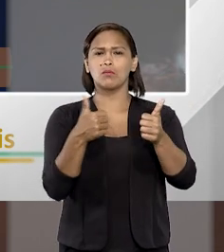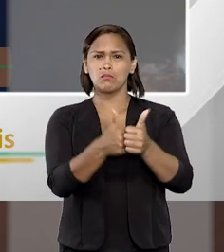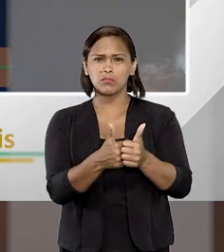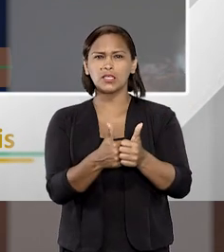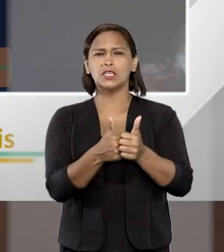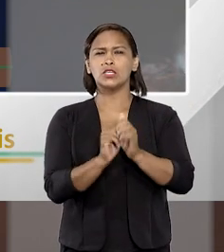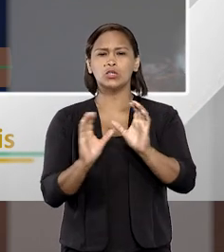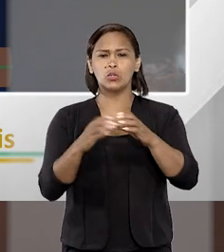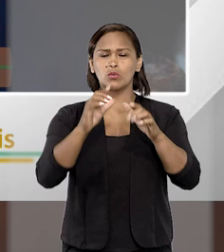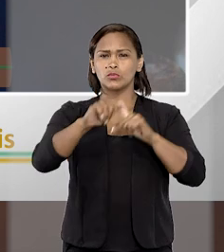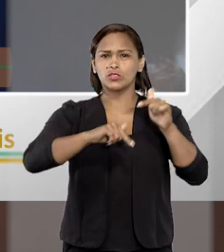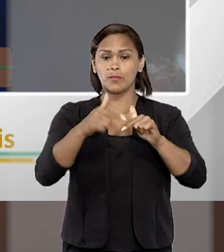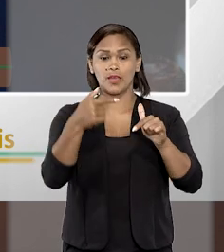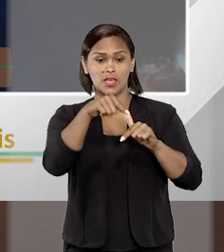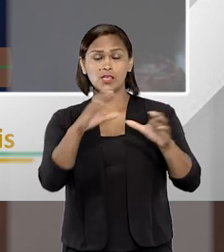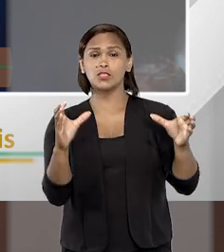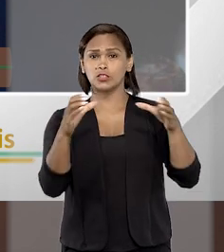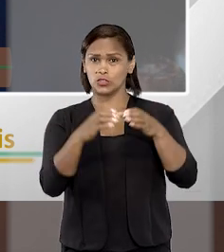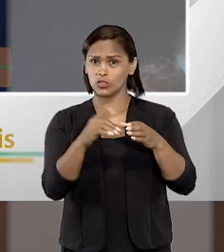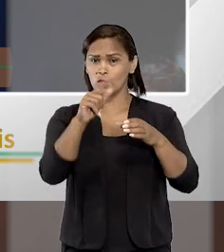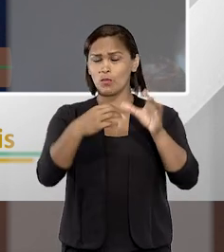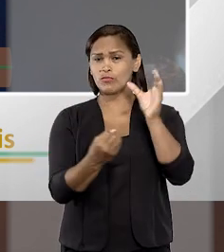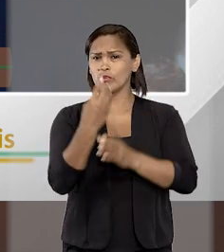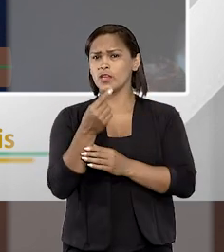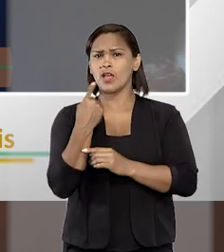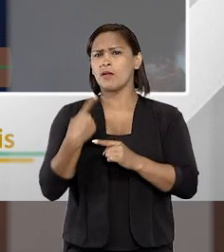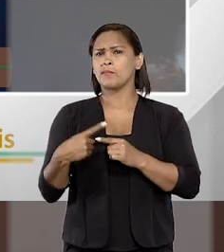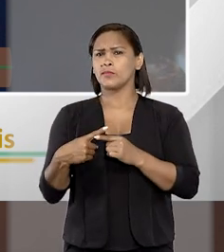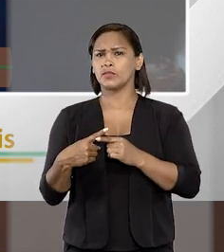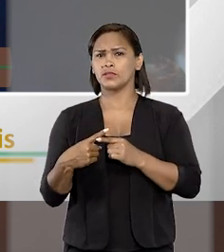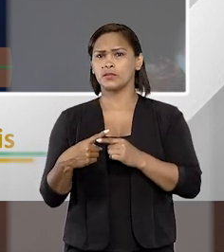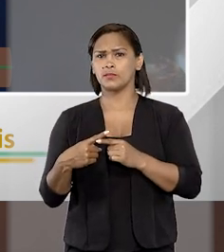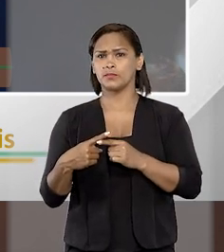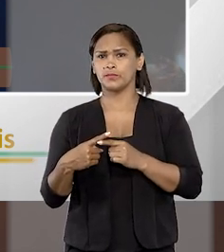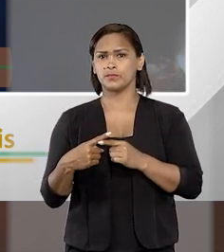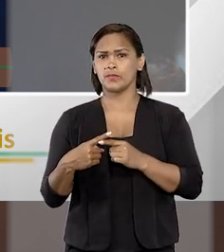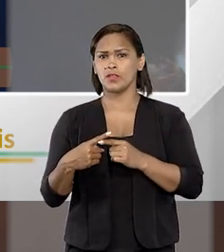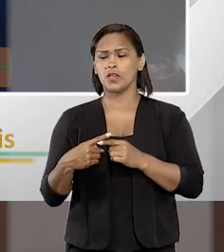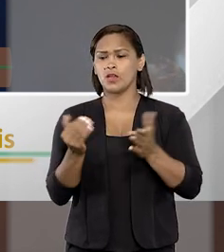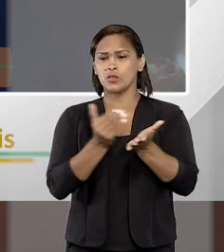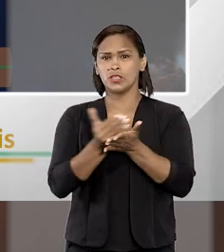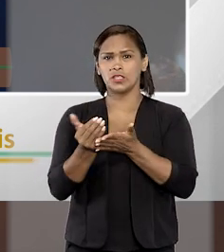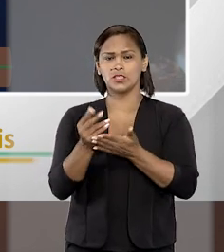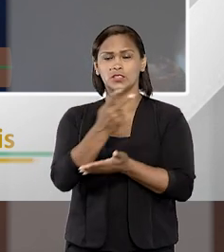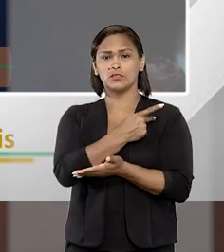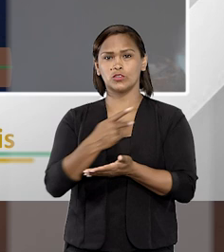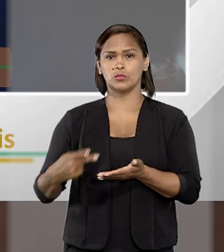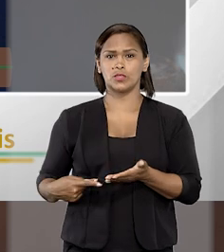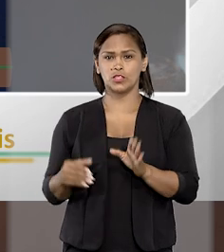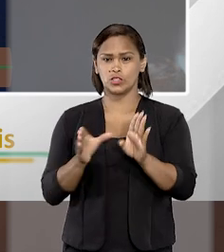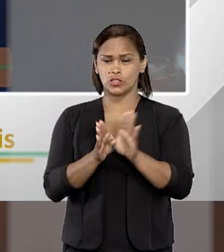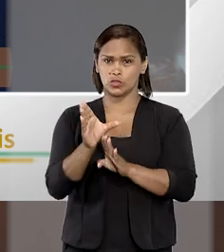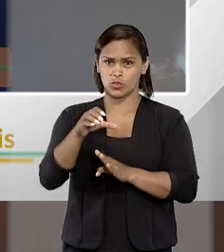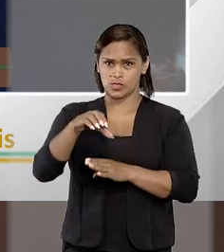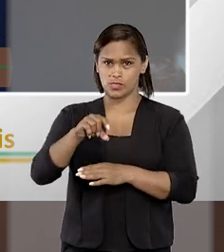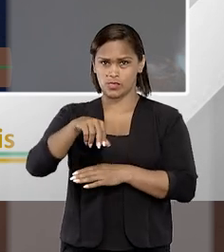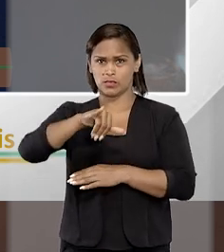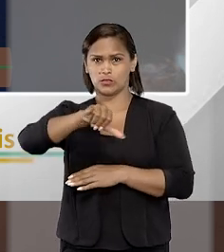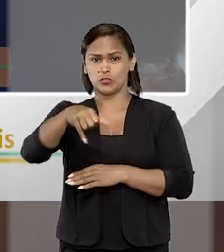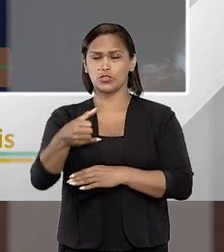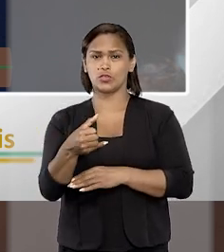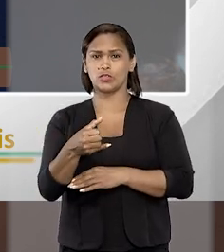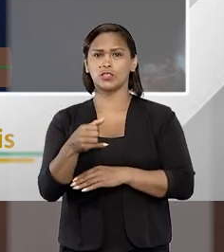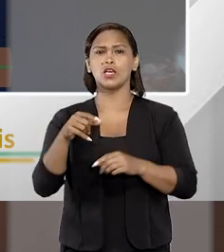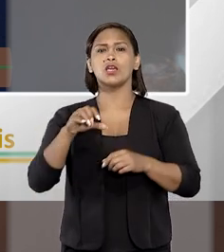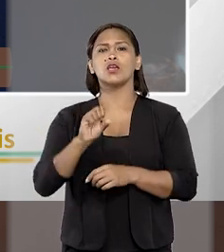de trabalho trabalho foi criado o iniciativa do Presidente do Conselho Nacional de Justiça